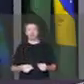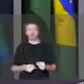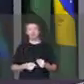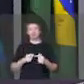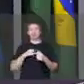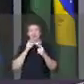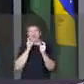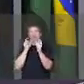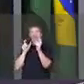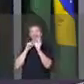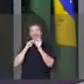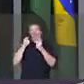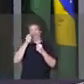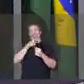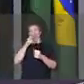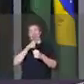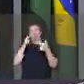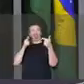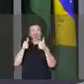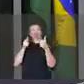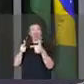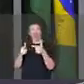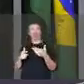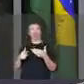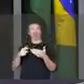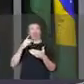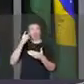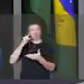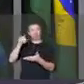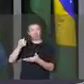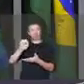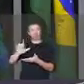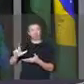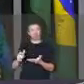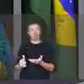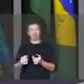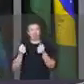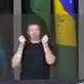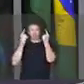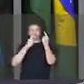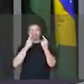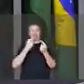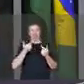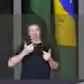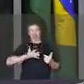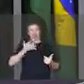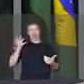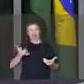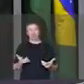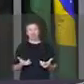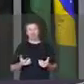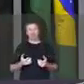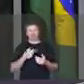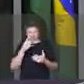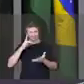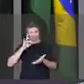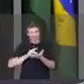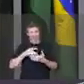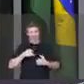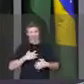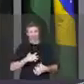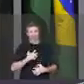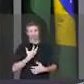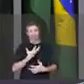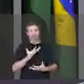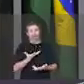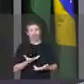debochando do deputado, falando verdadeiros absurdos, que chegou a dar, sinceramente, asco em